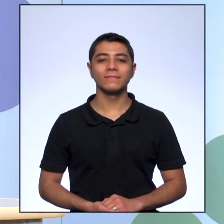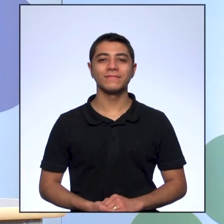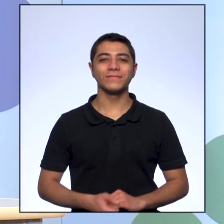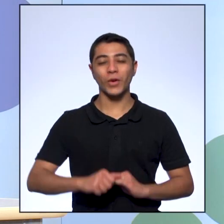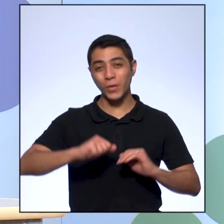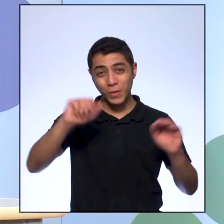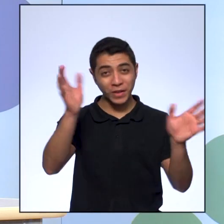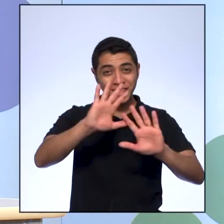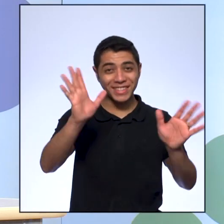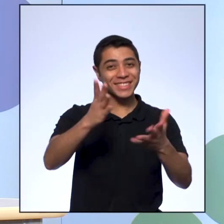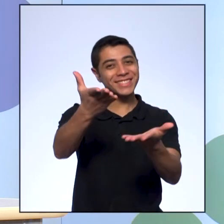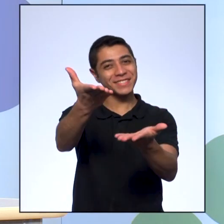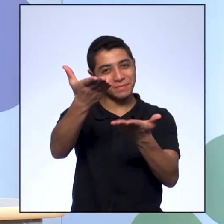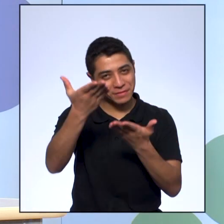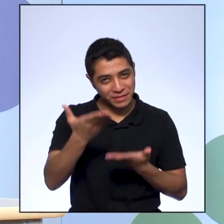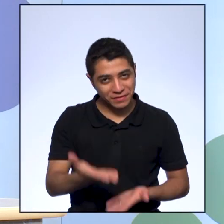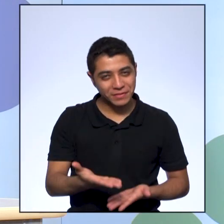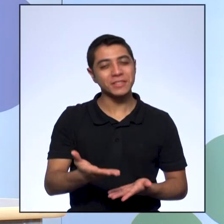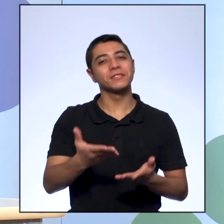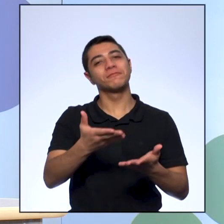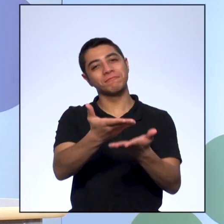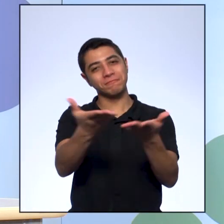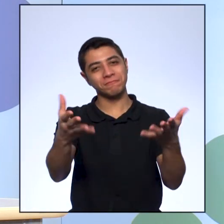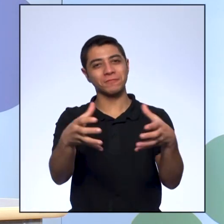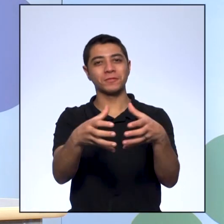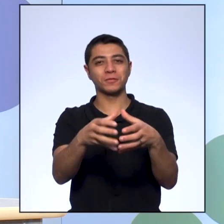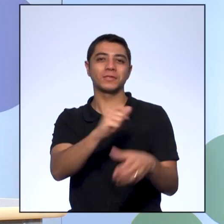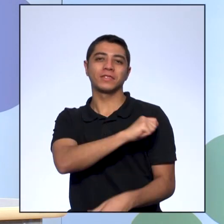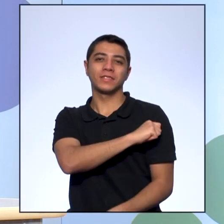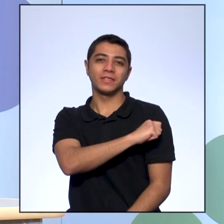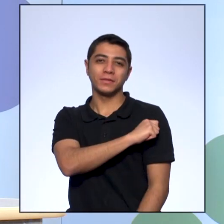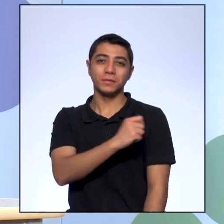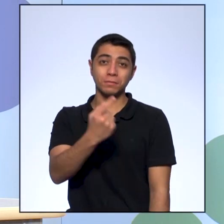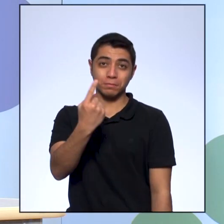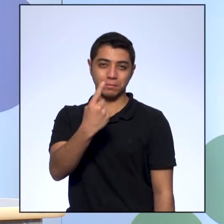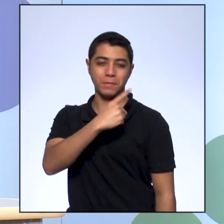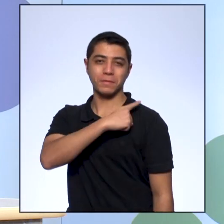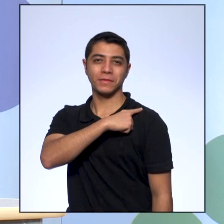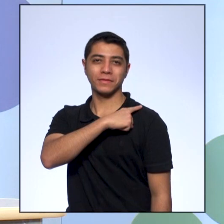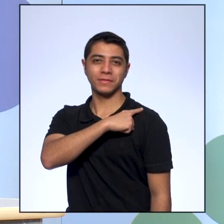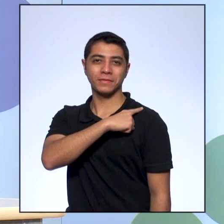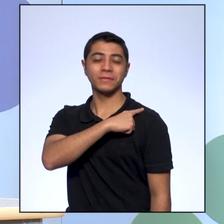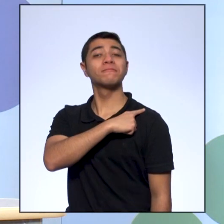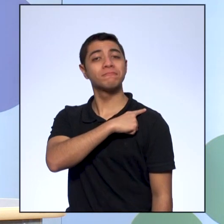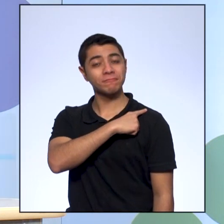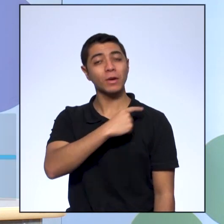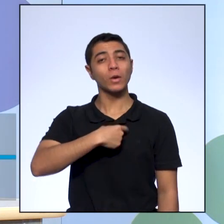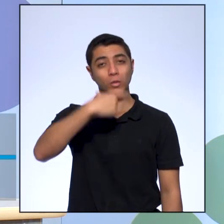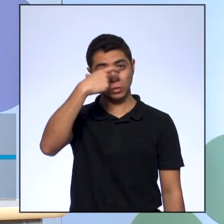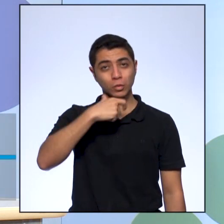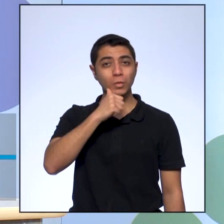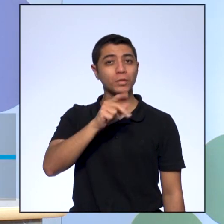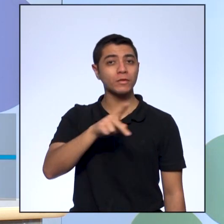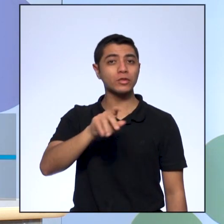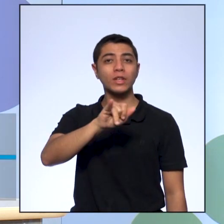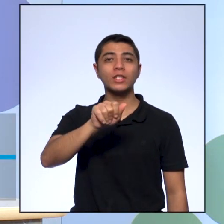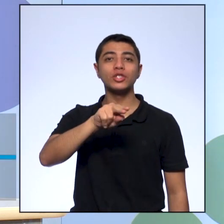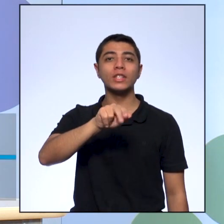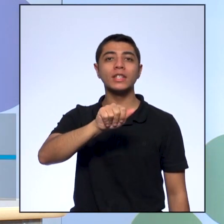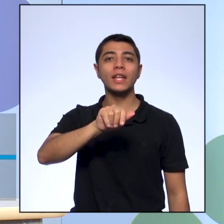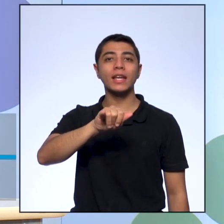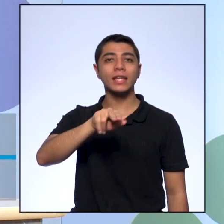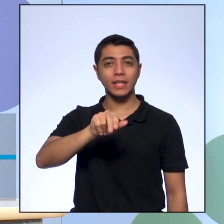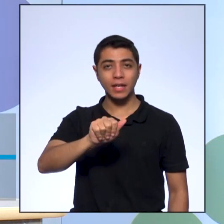Olá, sejam bem-vindos, estudantes da primeira série do ensino médio. Eu sou a professora Janaína Jardim. Estarei aqui com a